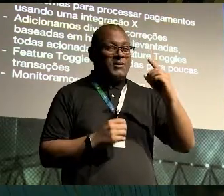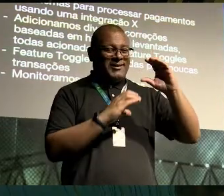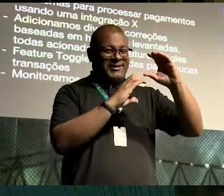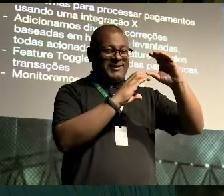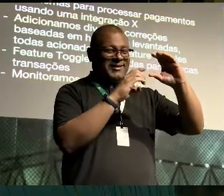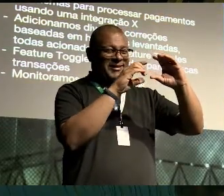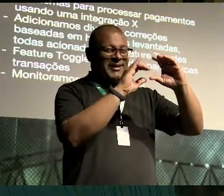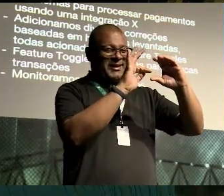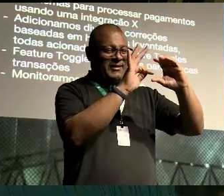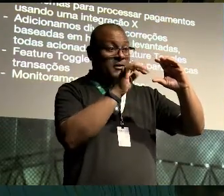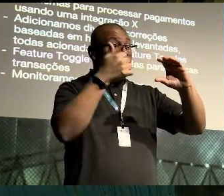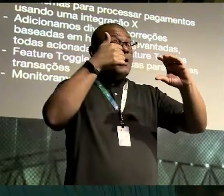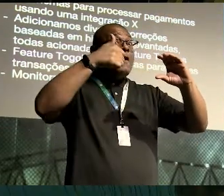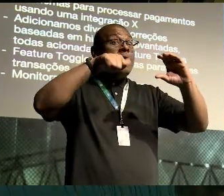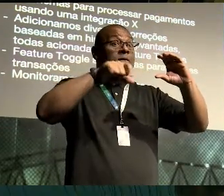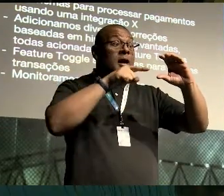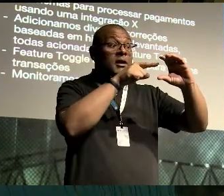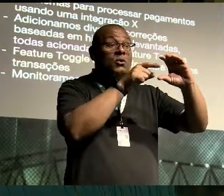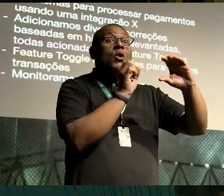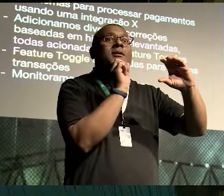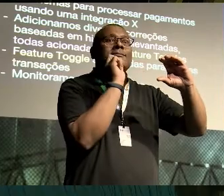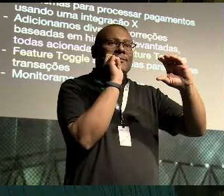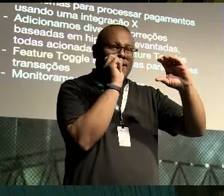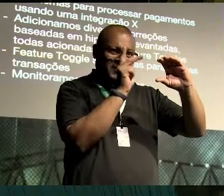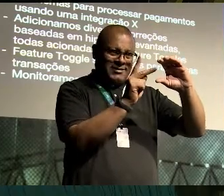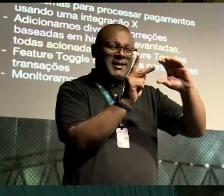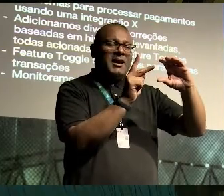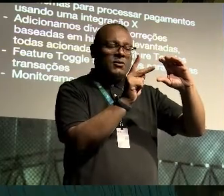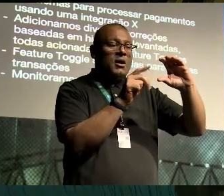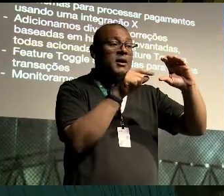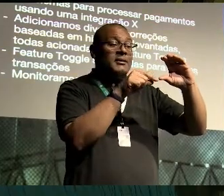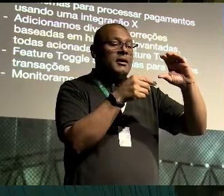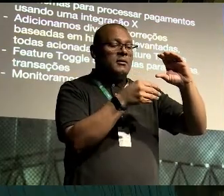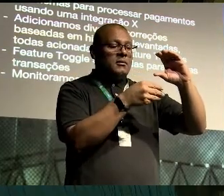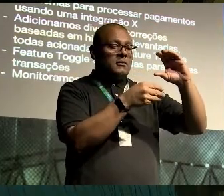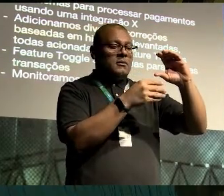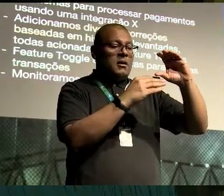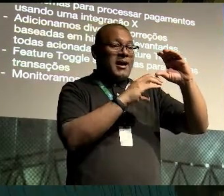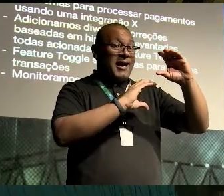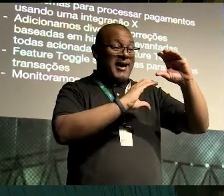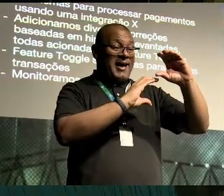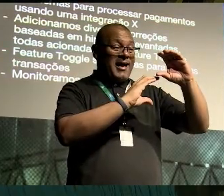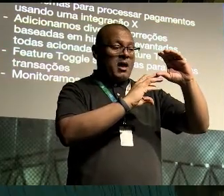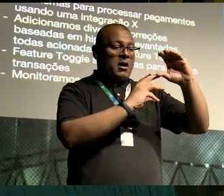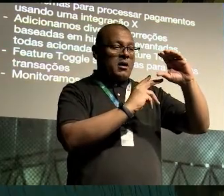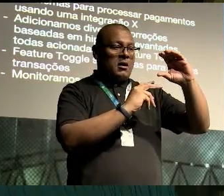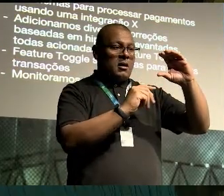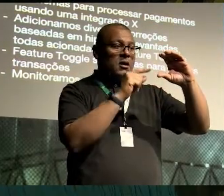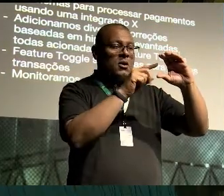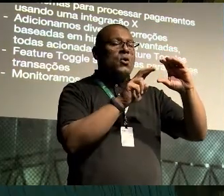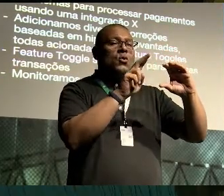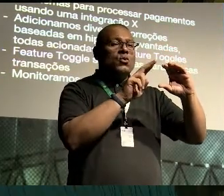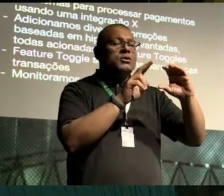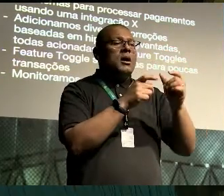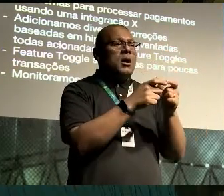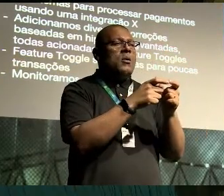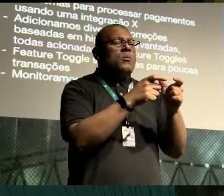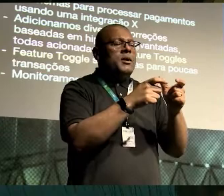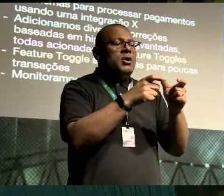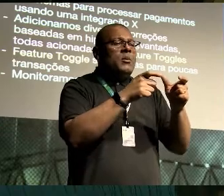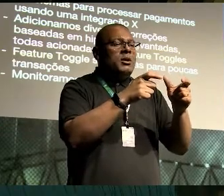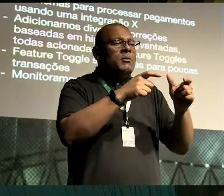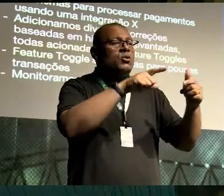cenário, uma das hipóteses foi validada e tudo estava como esperado, a gente consegue fazer o rollout disso e aumentando a porcentagem até que a gente consiga aplicar isso